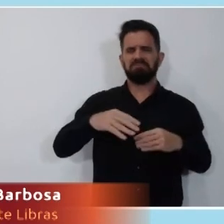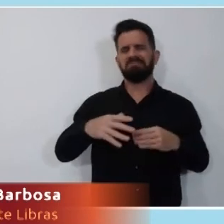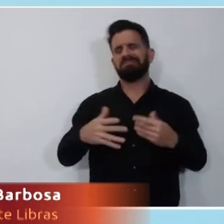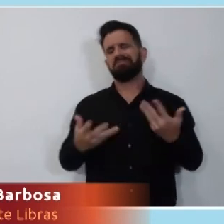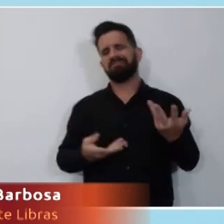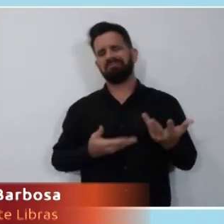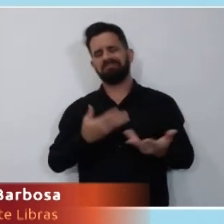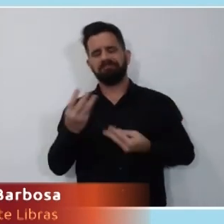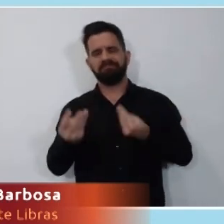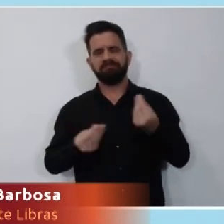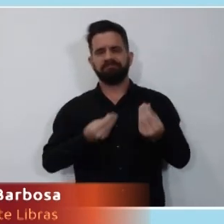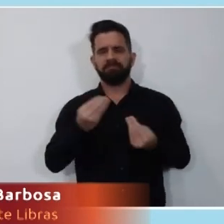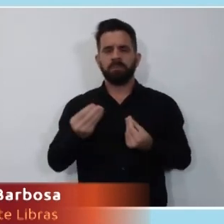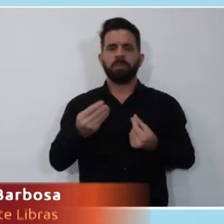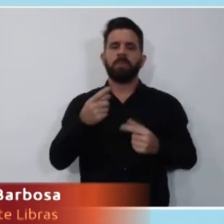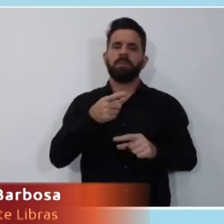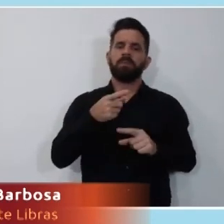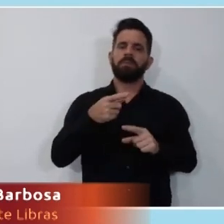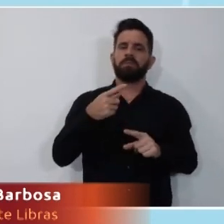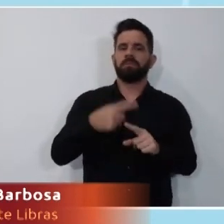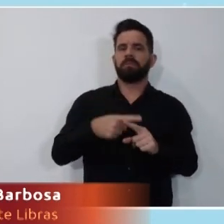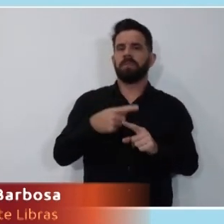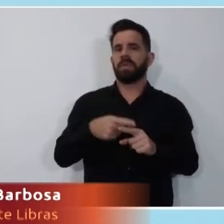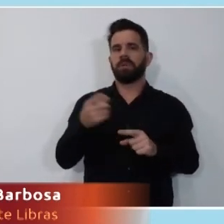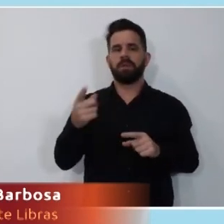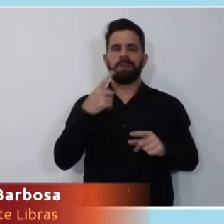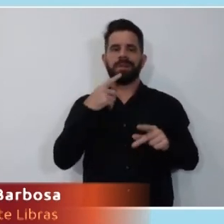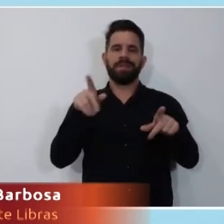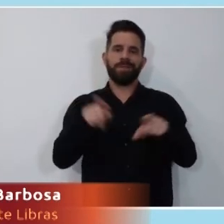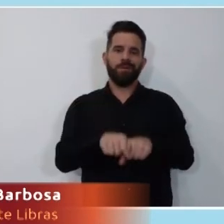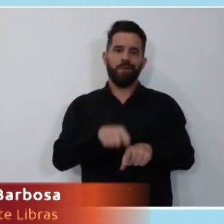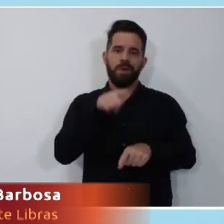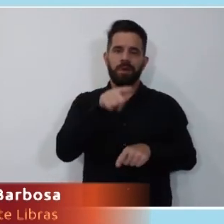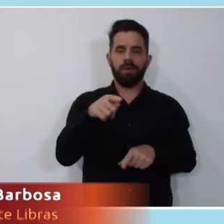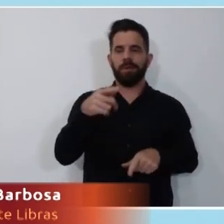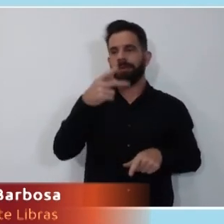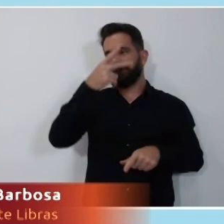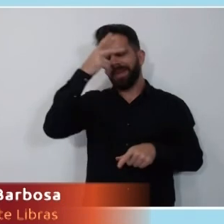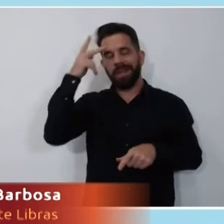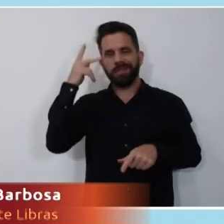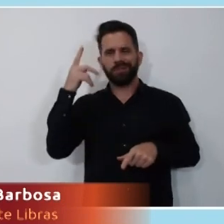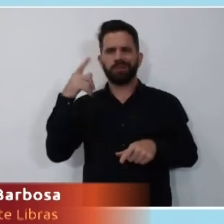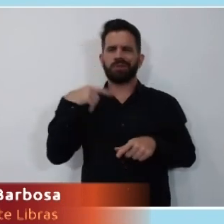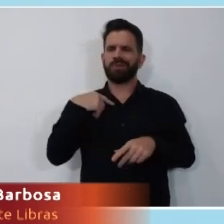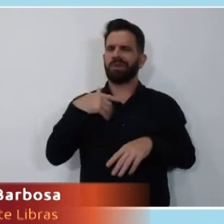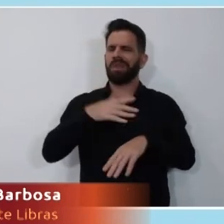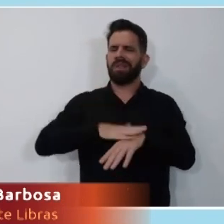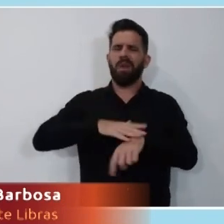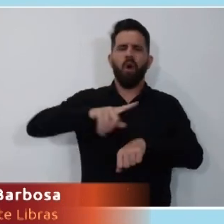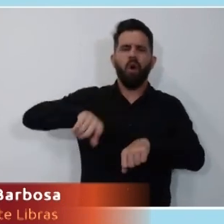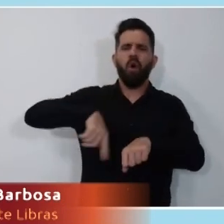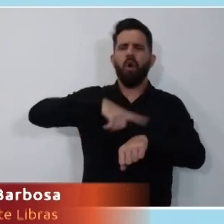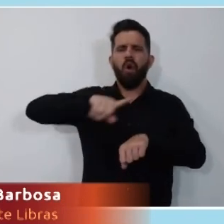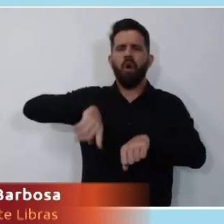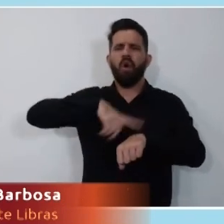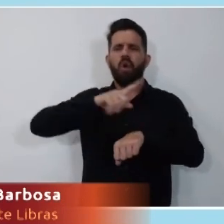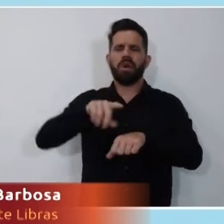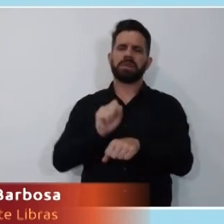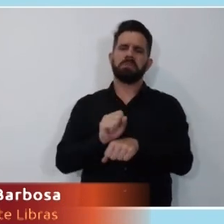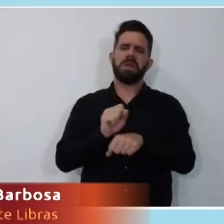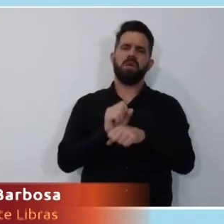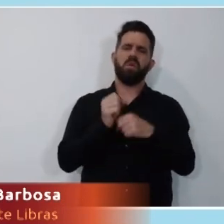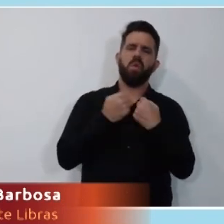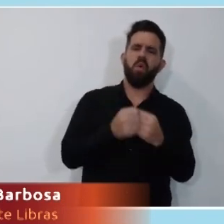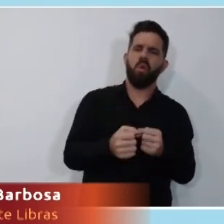tem passado muito tempo, como disse o Marcos, dentro do ônibus, às vezes está insatisfeito, né, com o tipo de